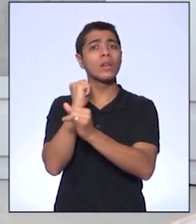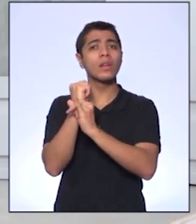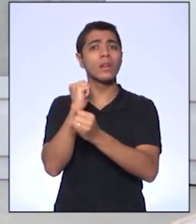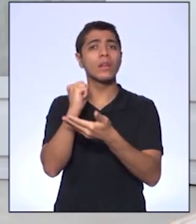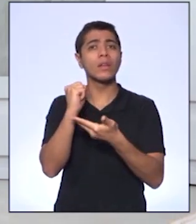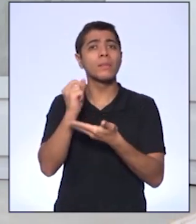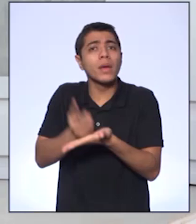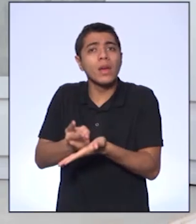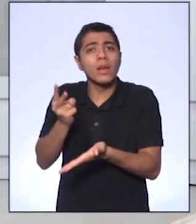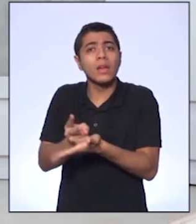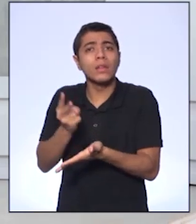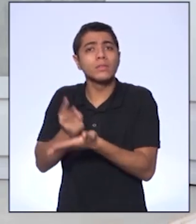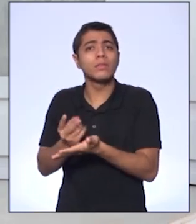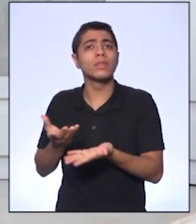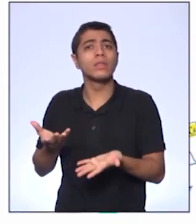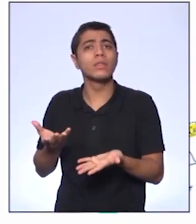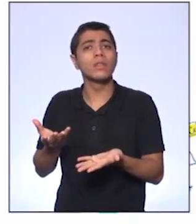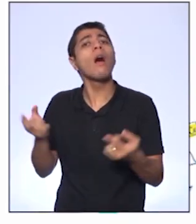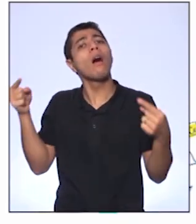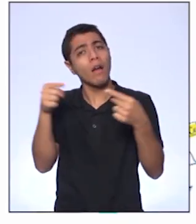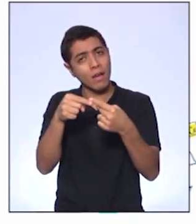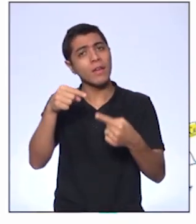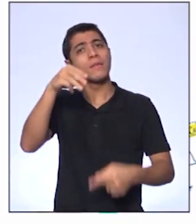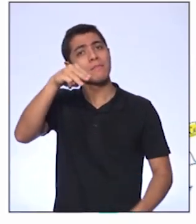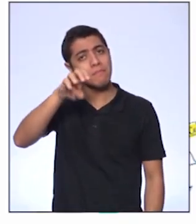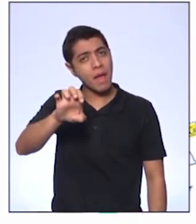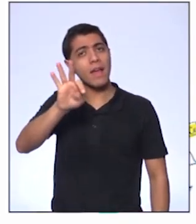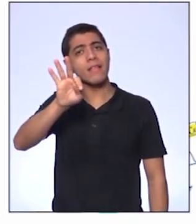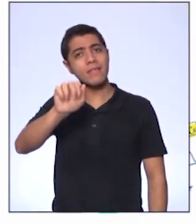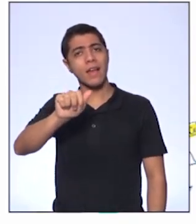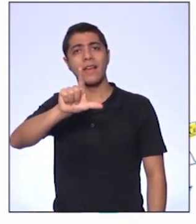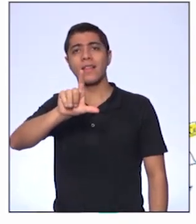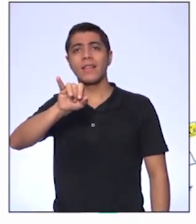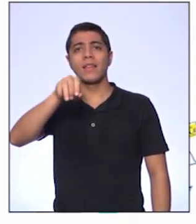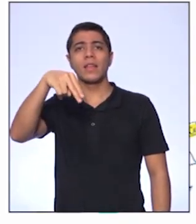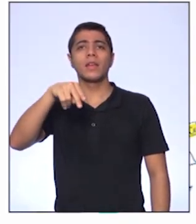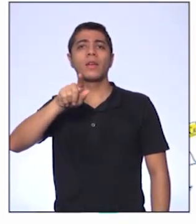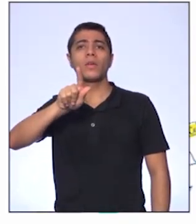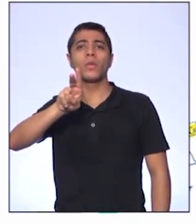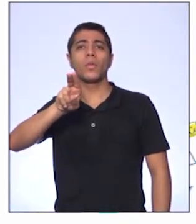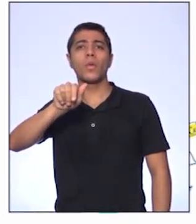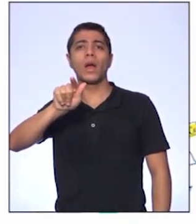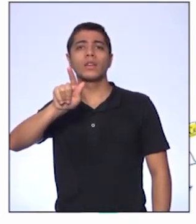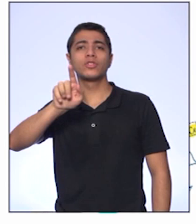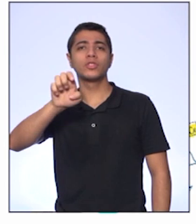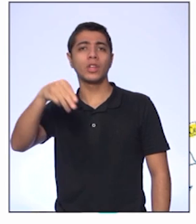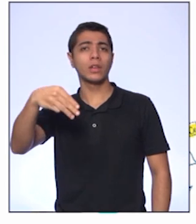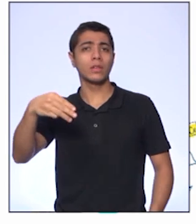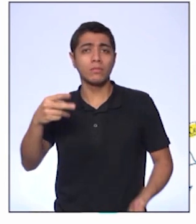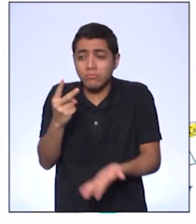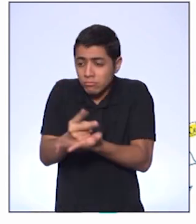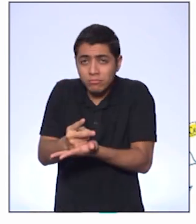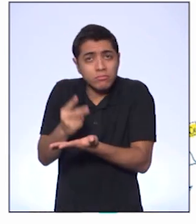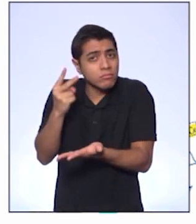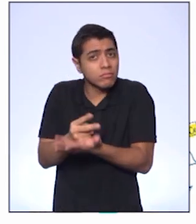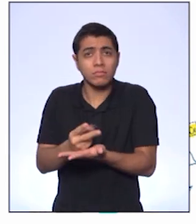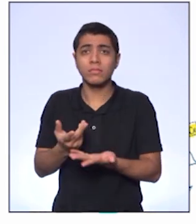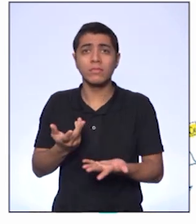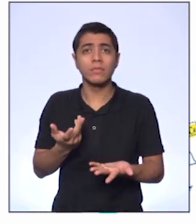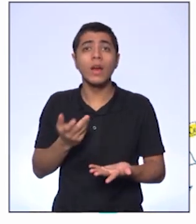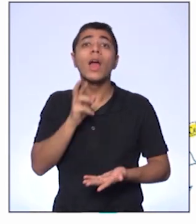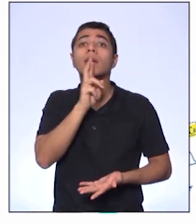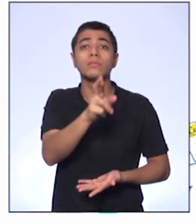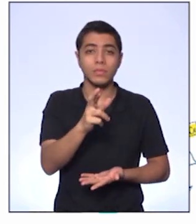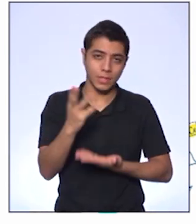uma. Ó, volta lá. Aqui está a resposta e a justificativa que você depois pode ter acesso, tá? Olha